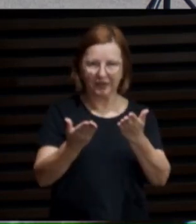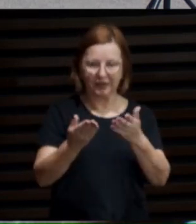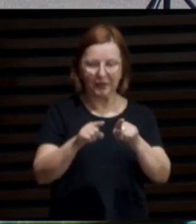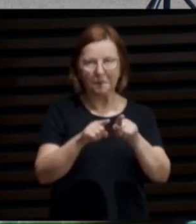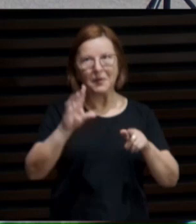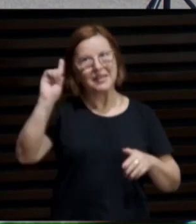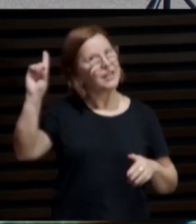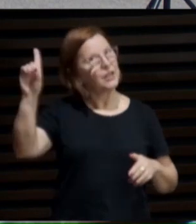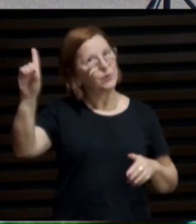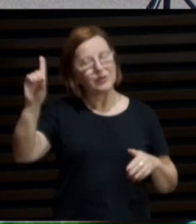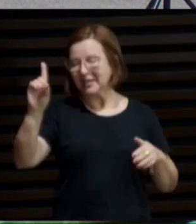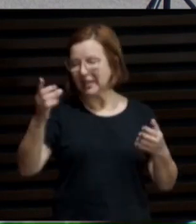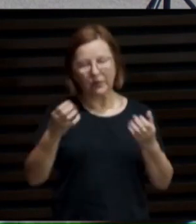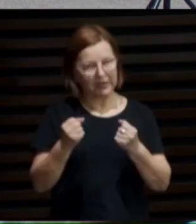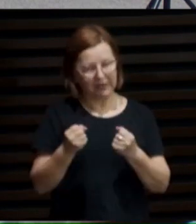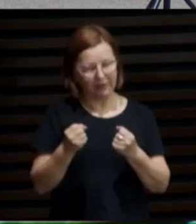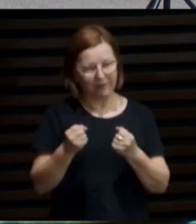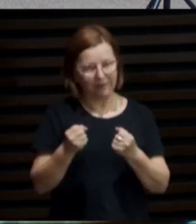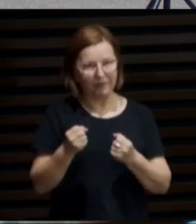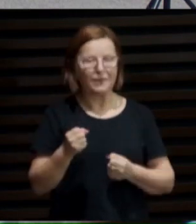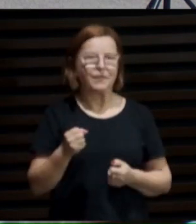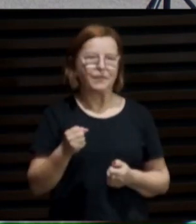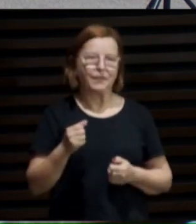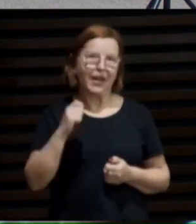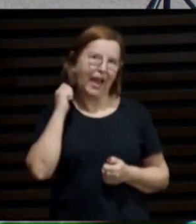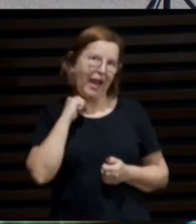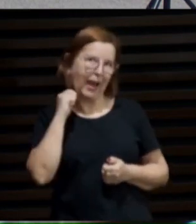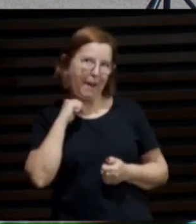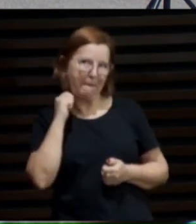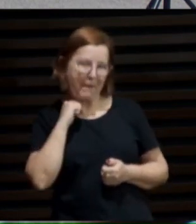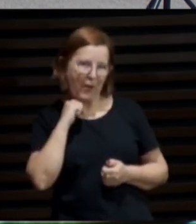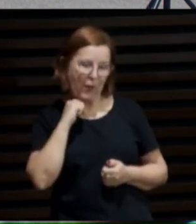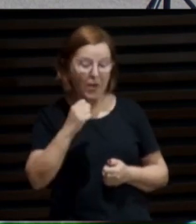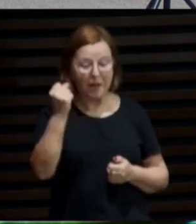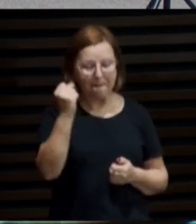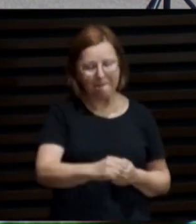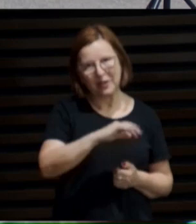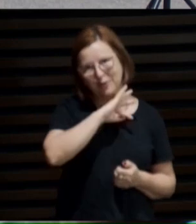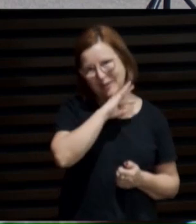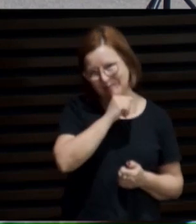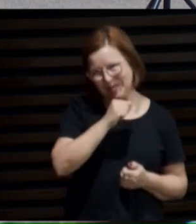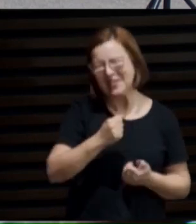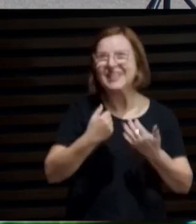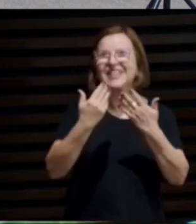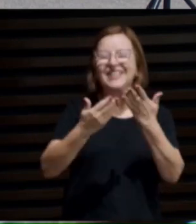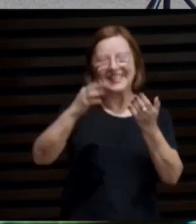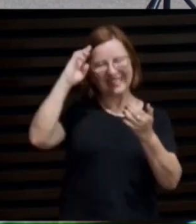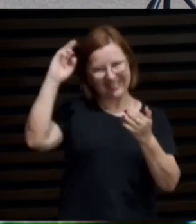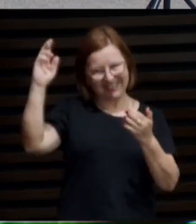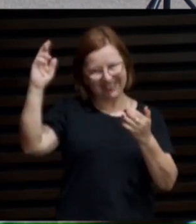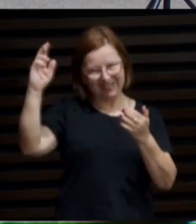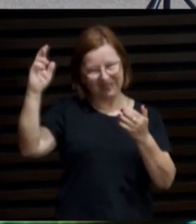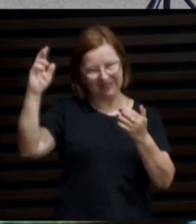aceita. Abel pega um animal, ele sacrifica esse animal e ele oferece ao Senhor esse animal,